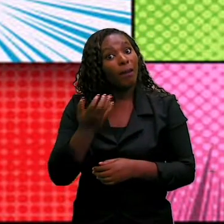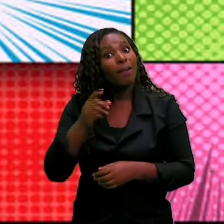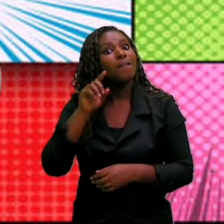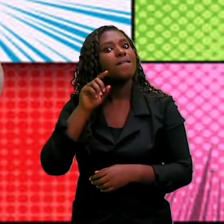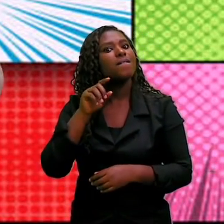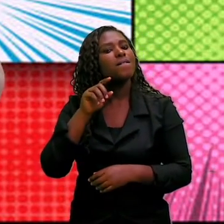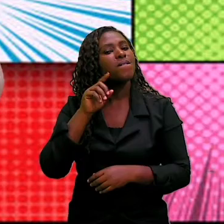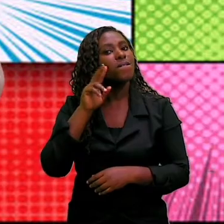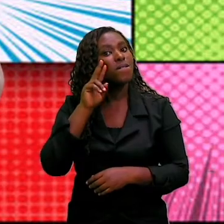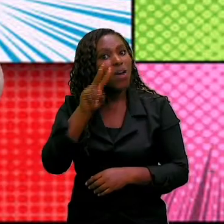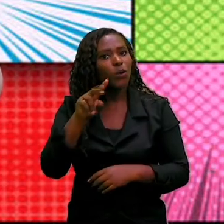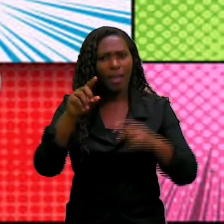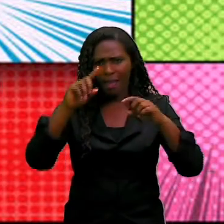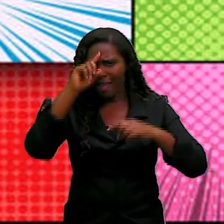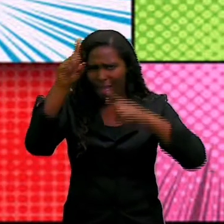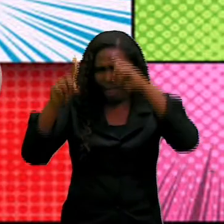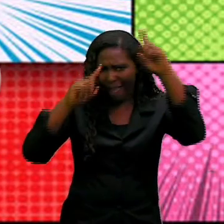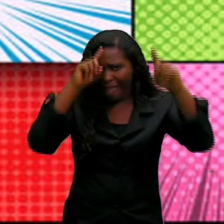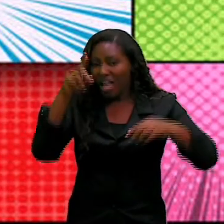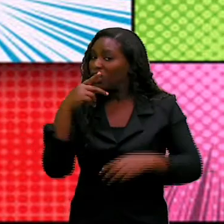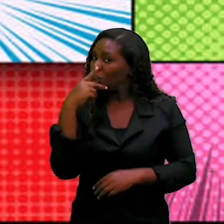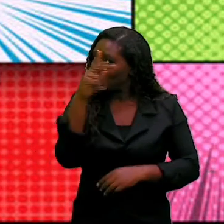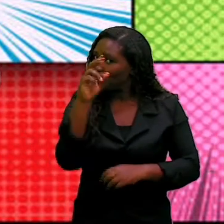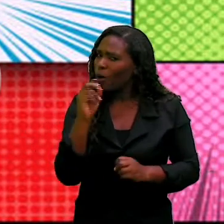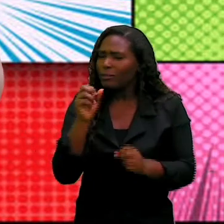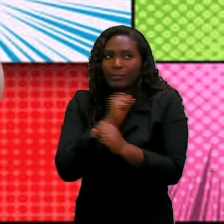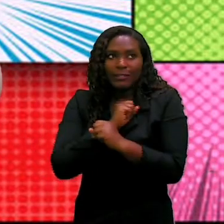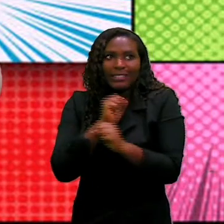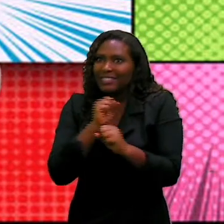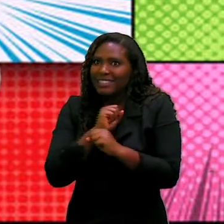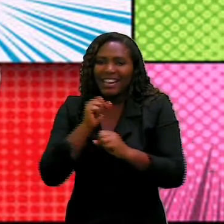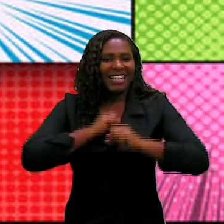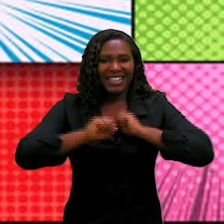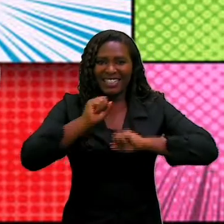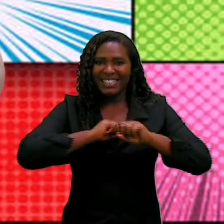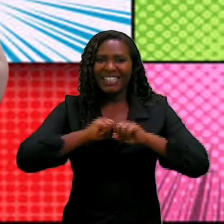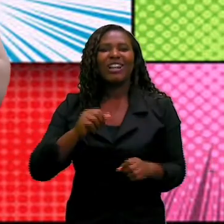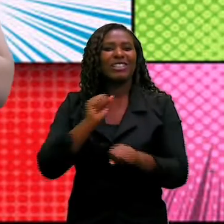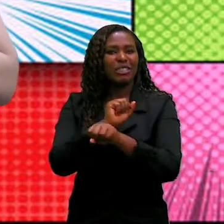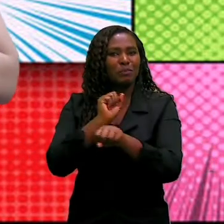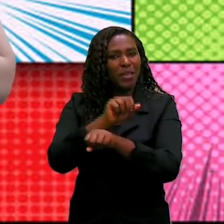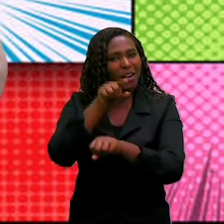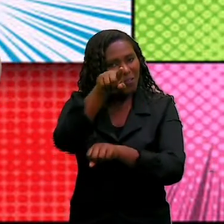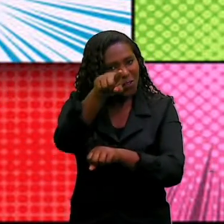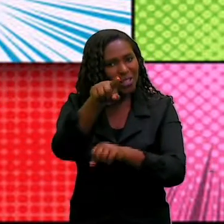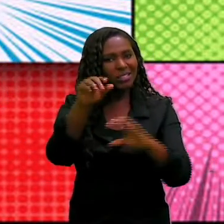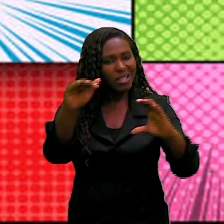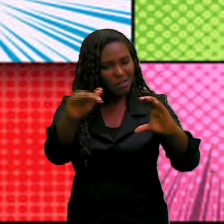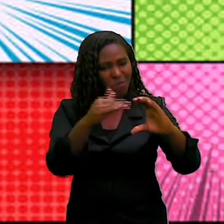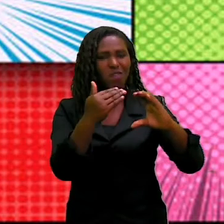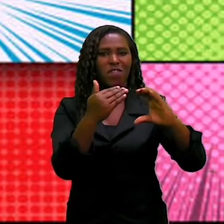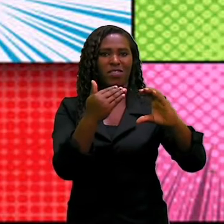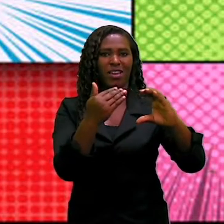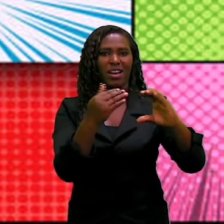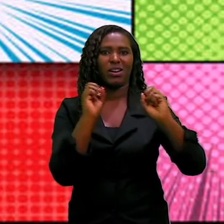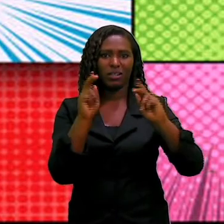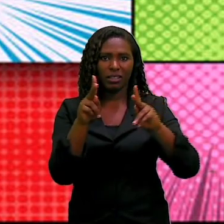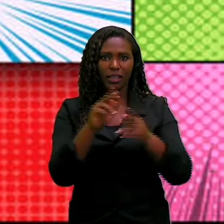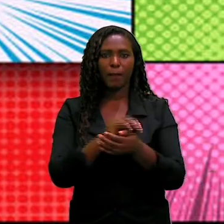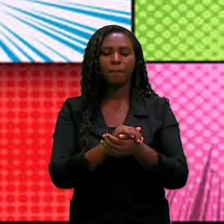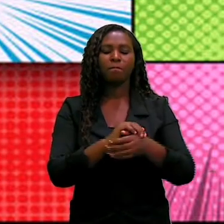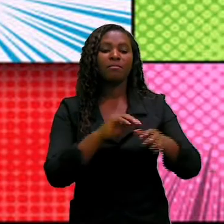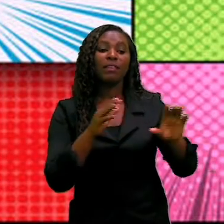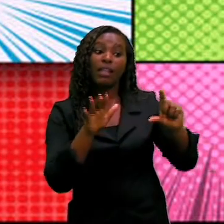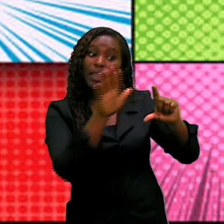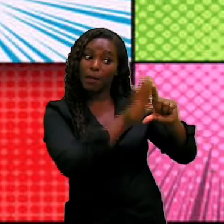estudantes. Eu vou ficar aqui, ó, ansiosa, aguardando o seu trabalho. E podem ficar tranquilos que lá na